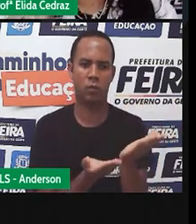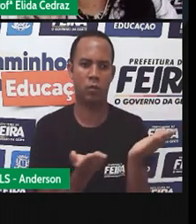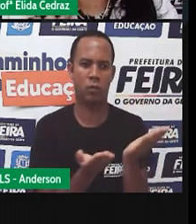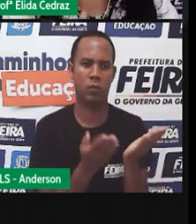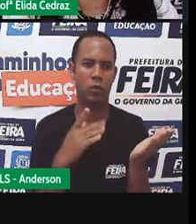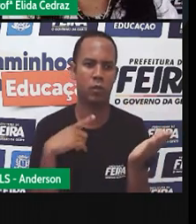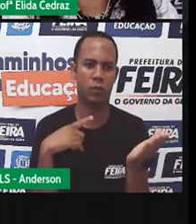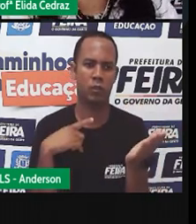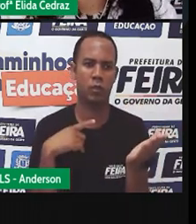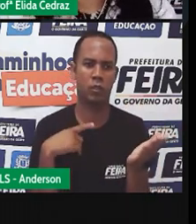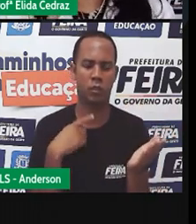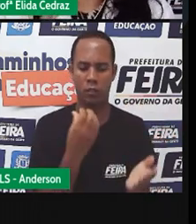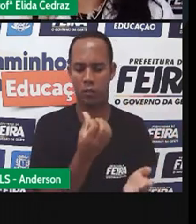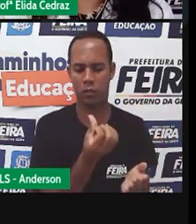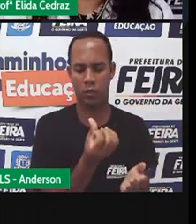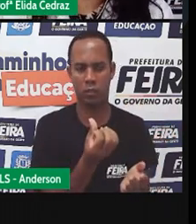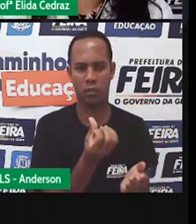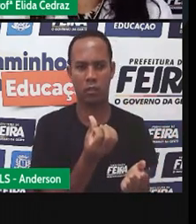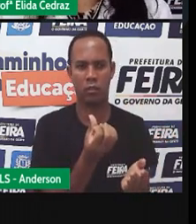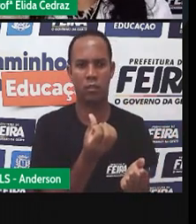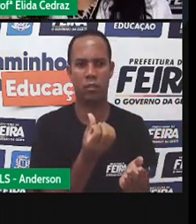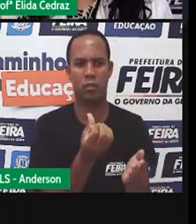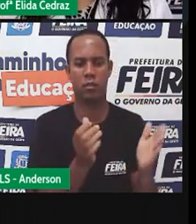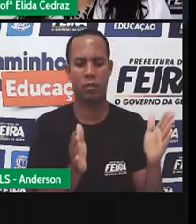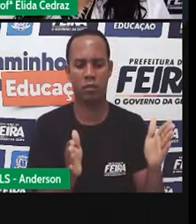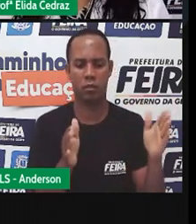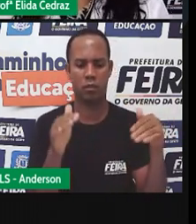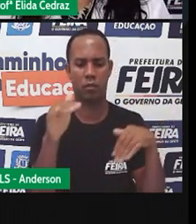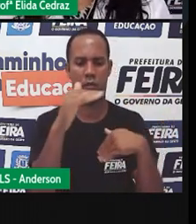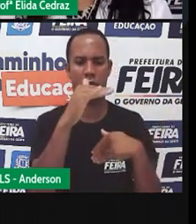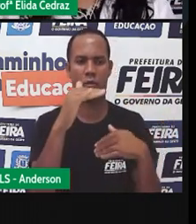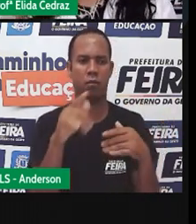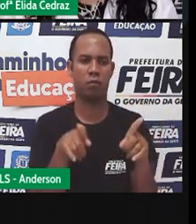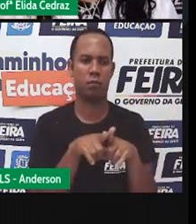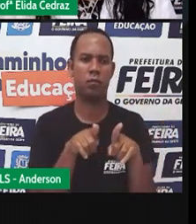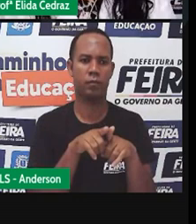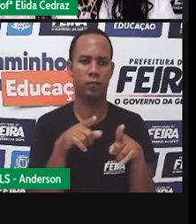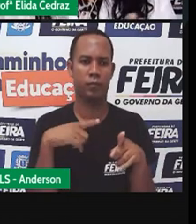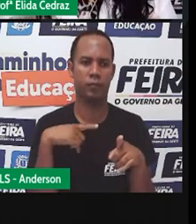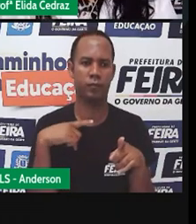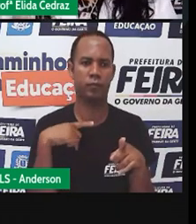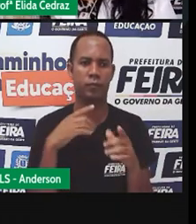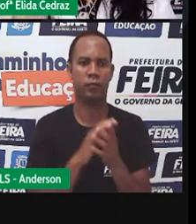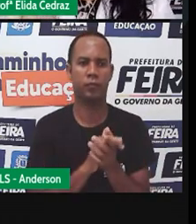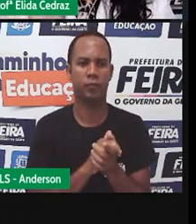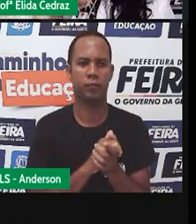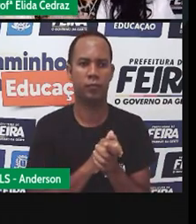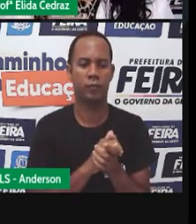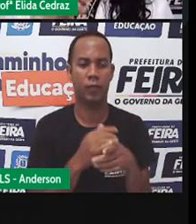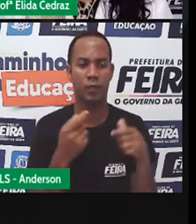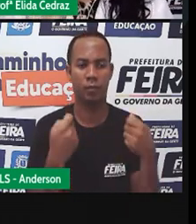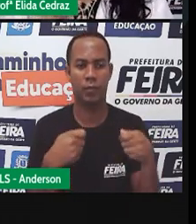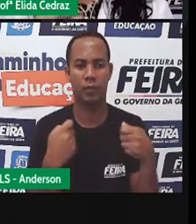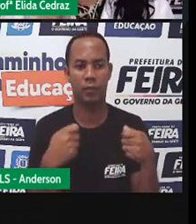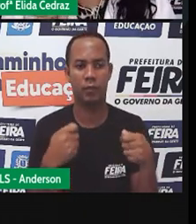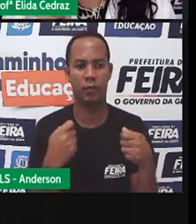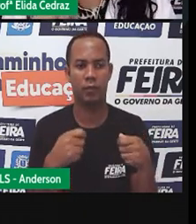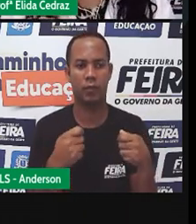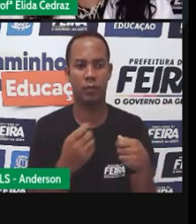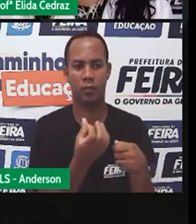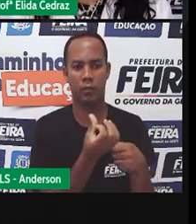possuem 6 partes quadradas. Para formar um cubo, nós precisamos de